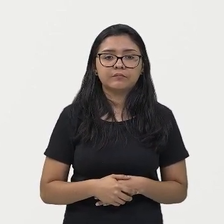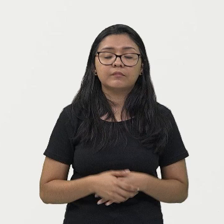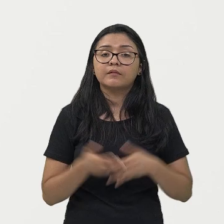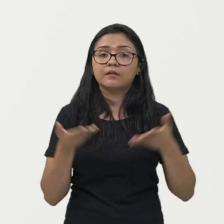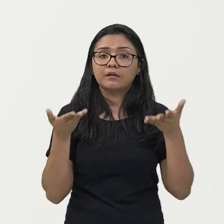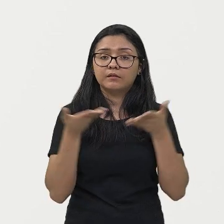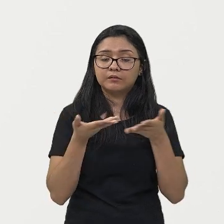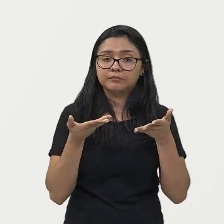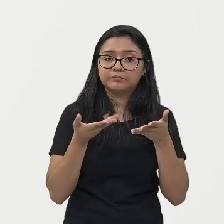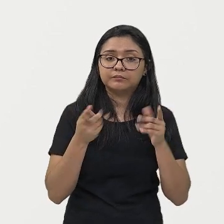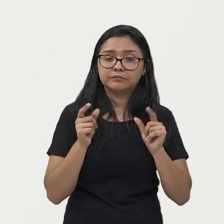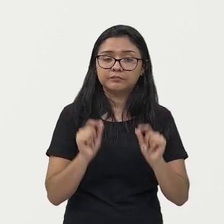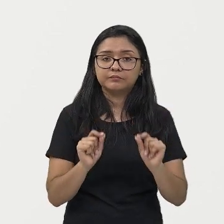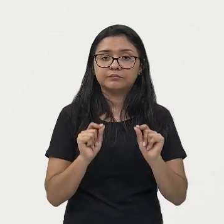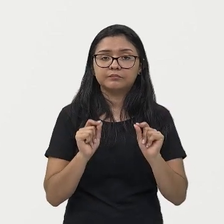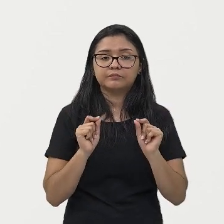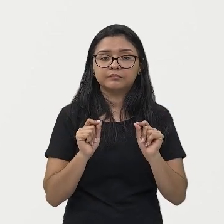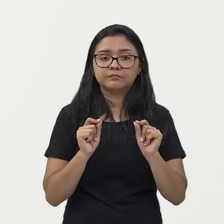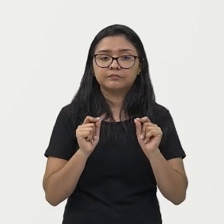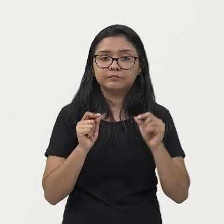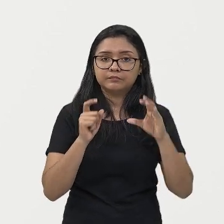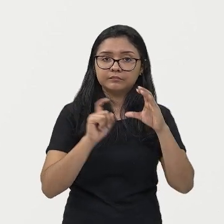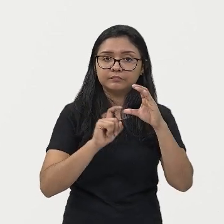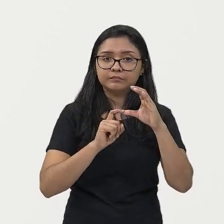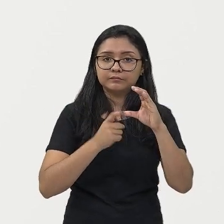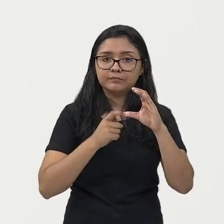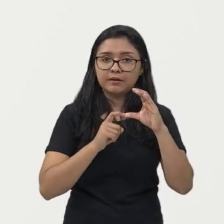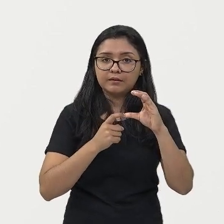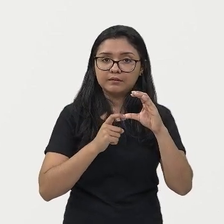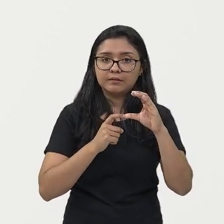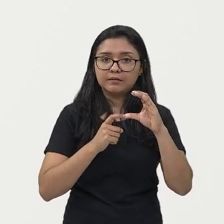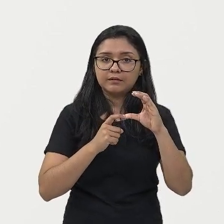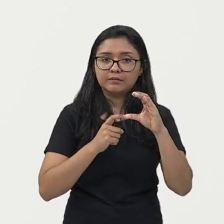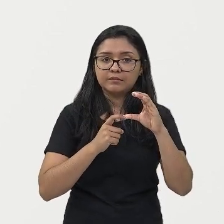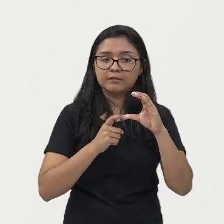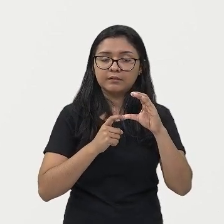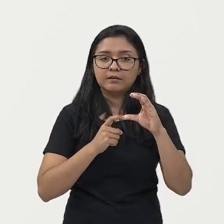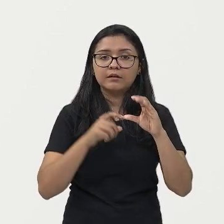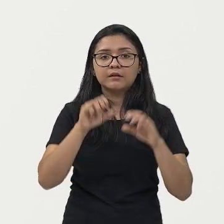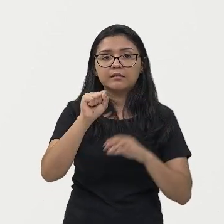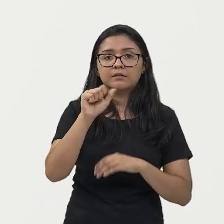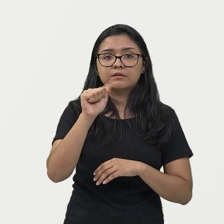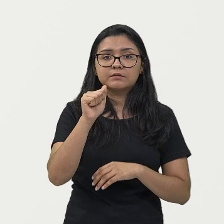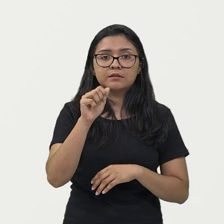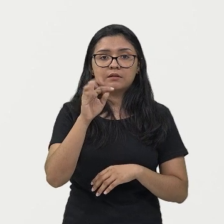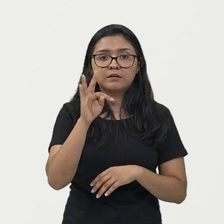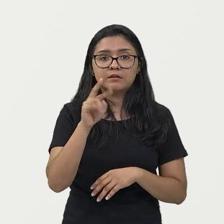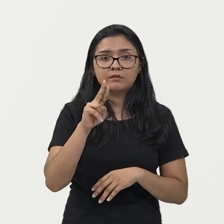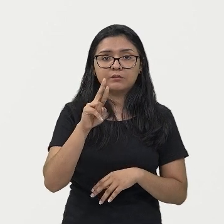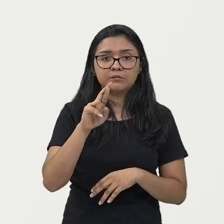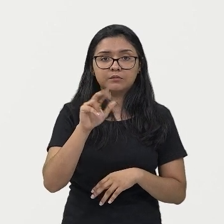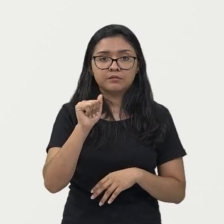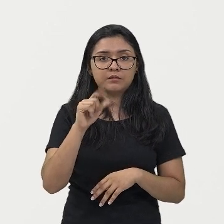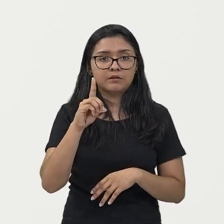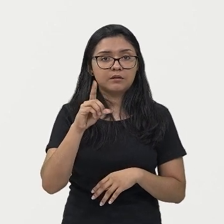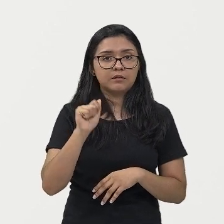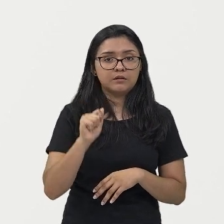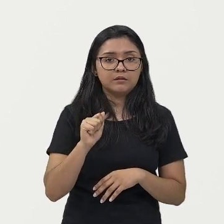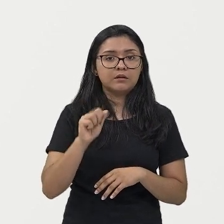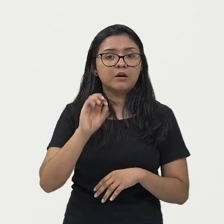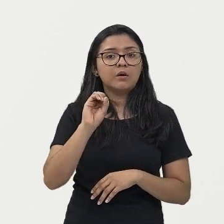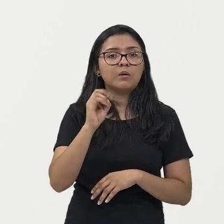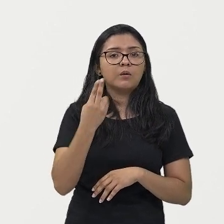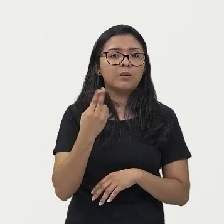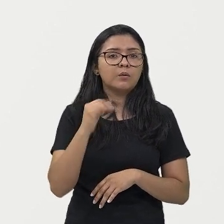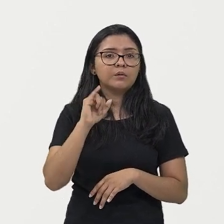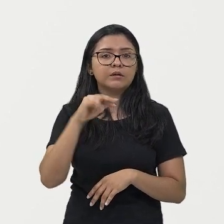sendo uma cadeia saturada ou insaturada, tá bom? Então, eu